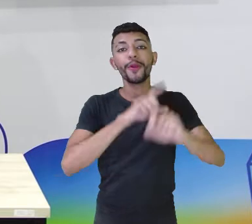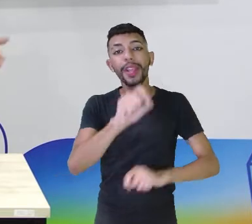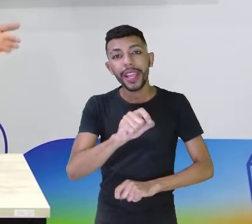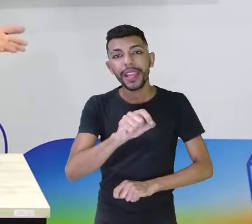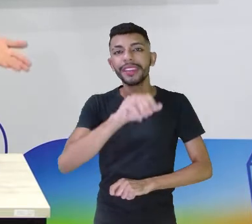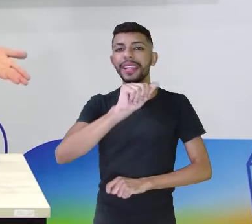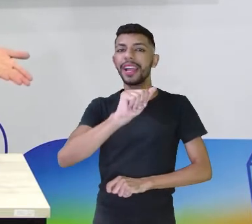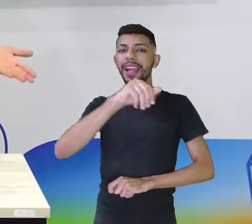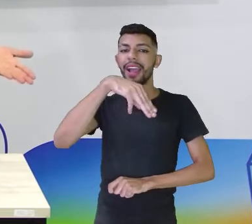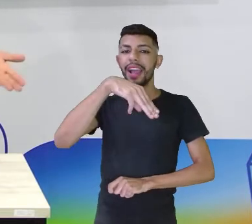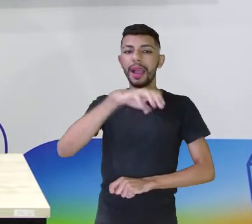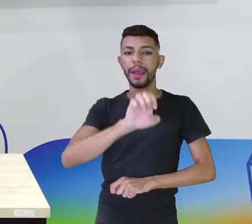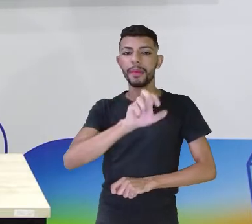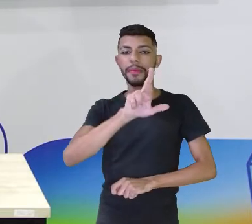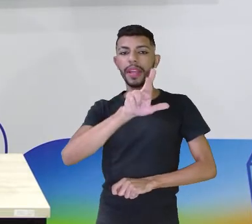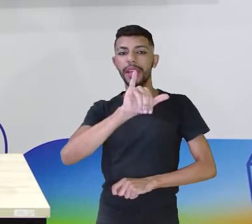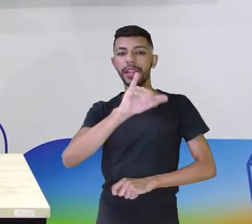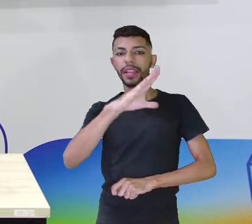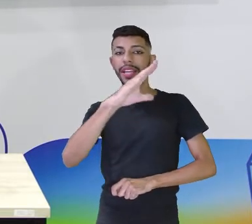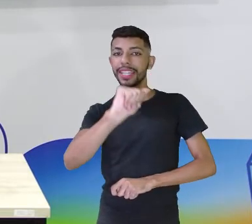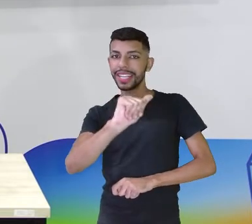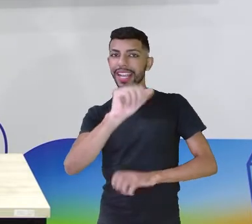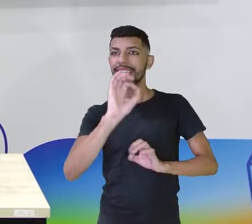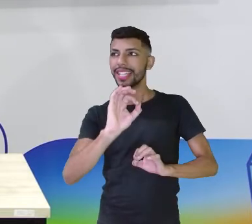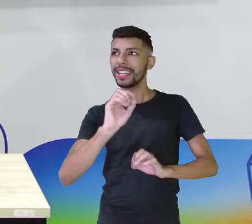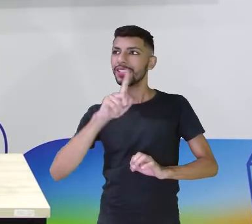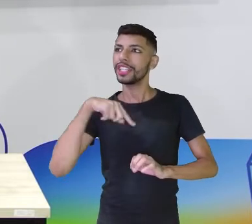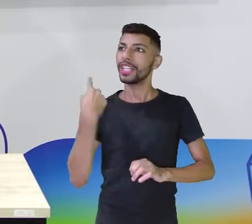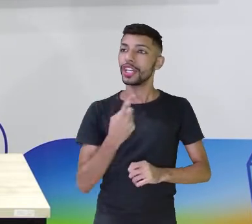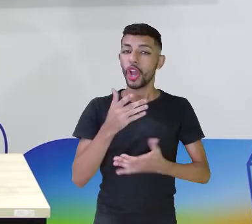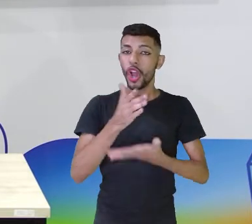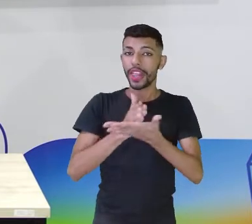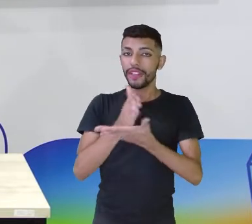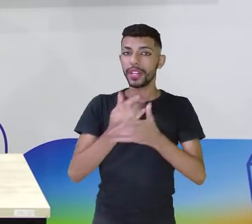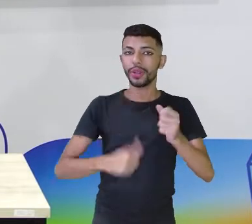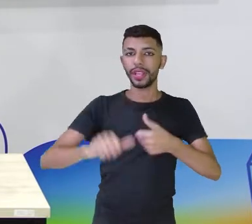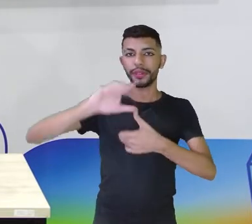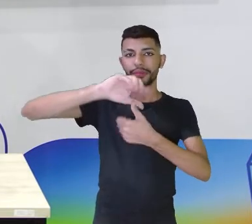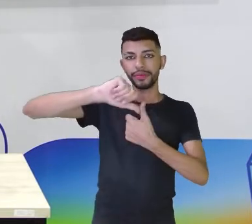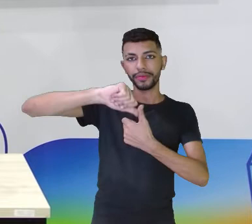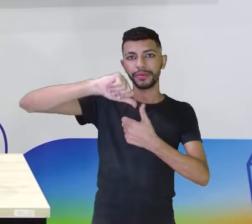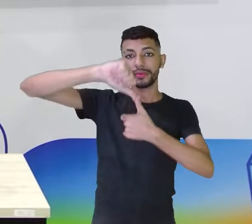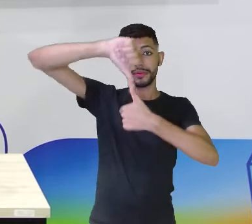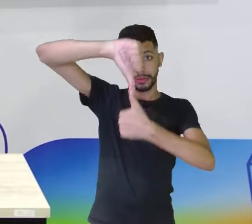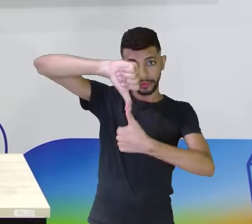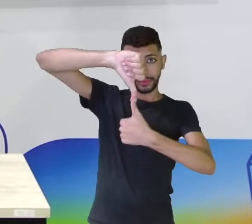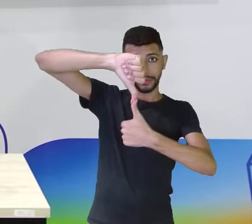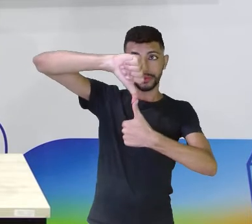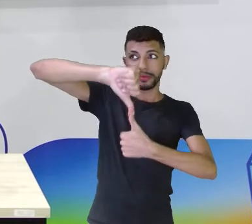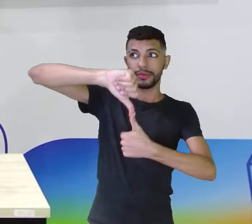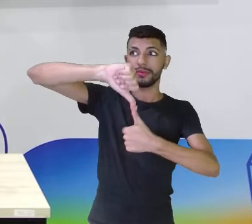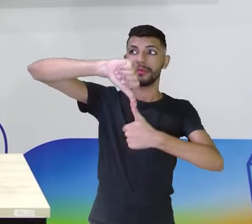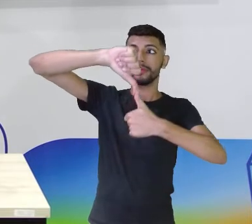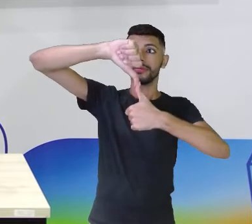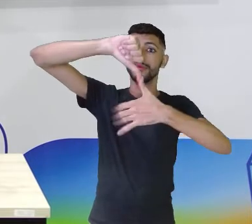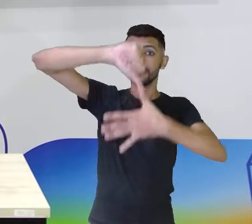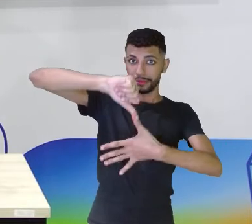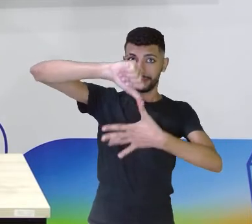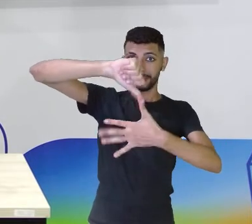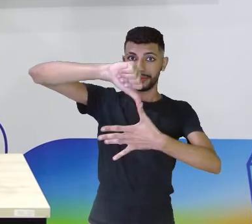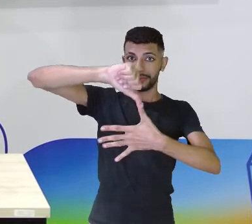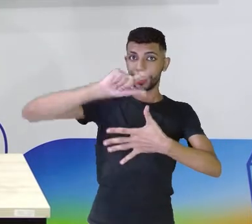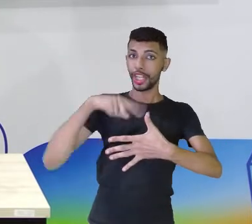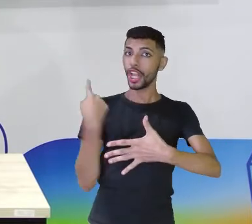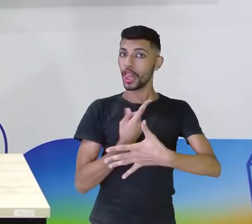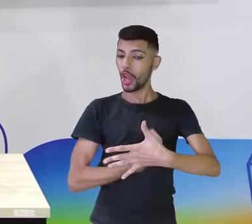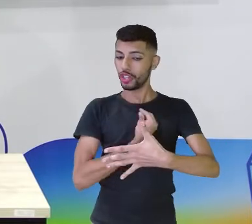de América, que nós subdividimos entre América Central, América do Sul, que é